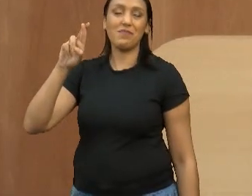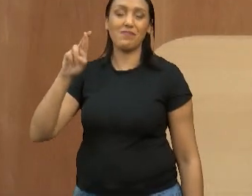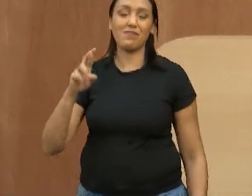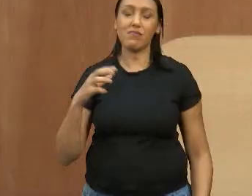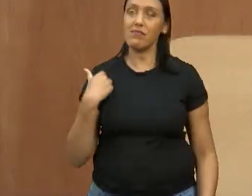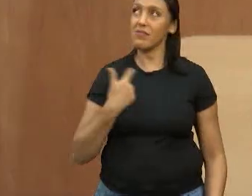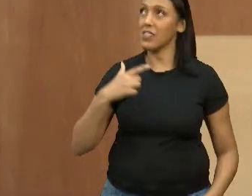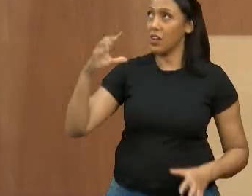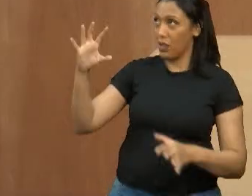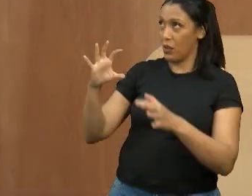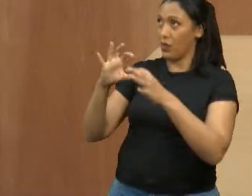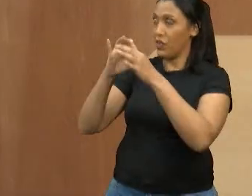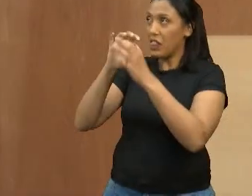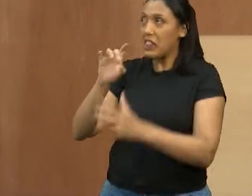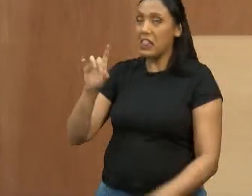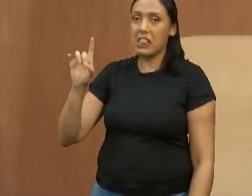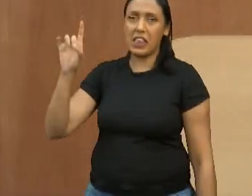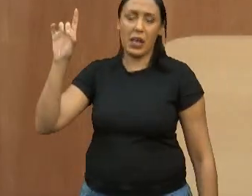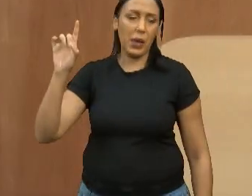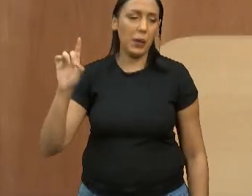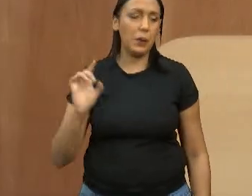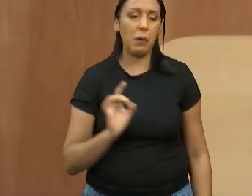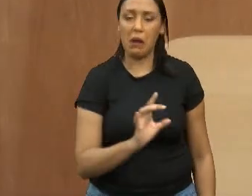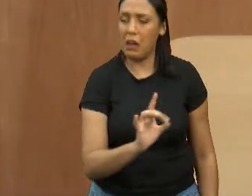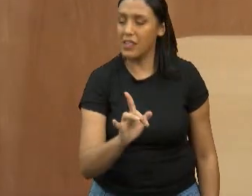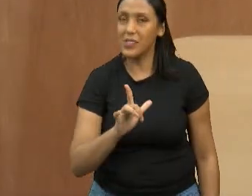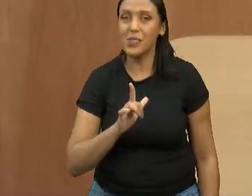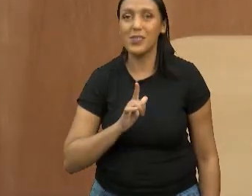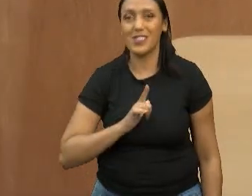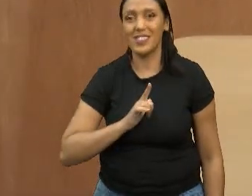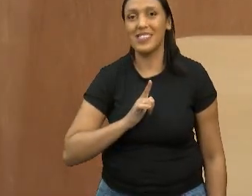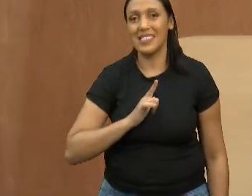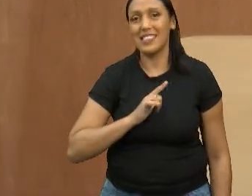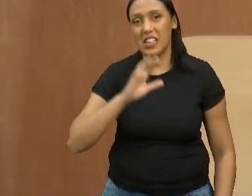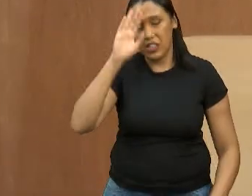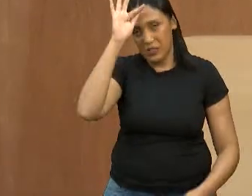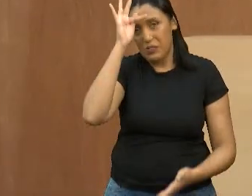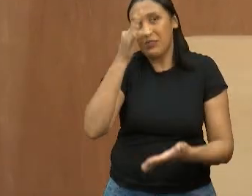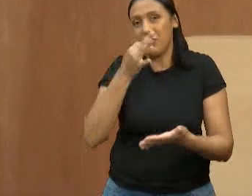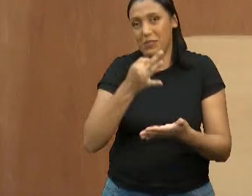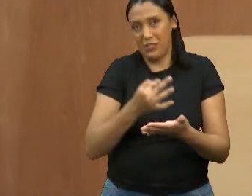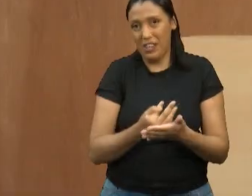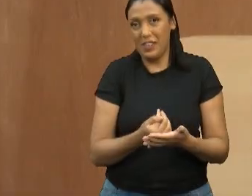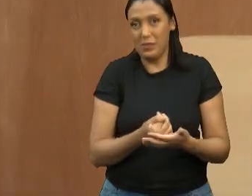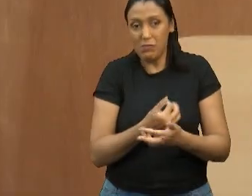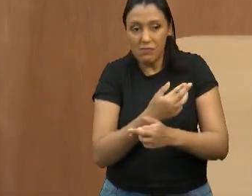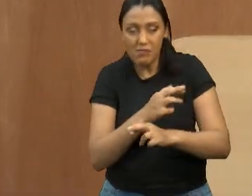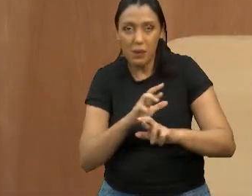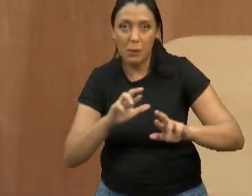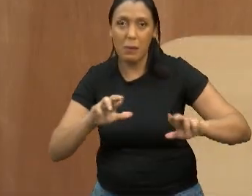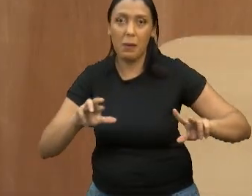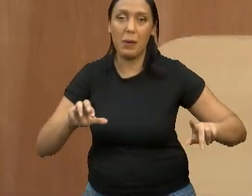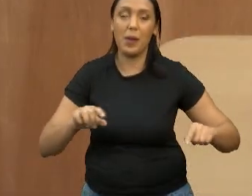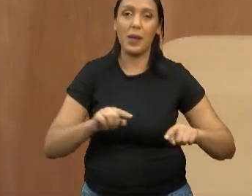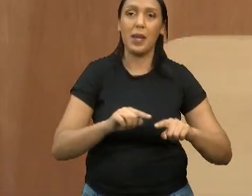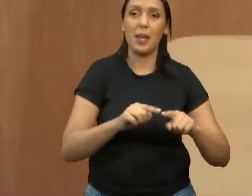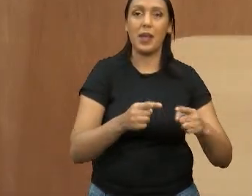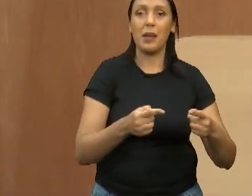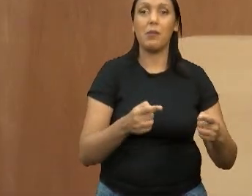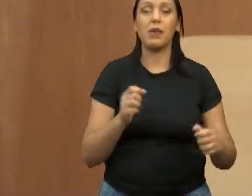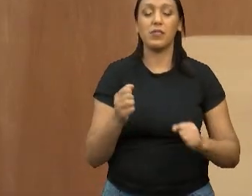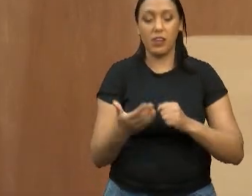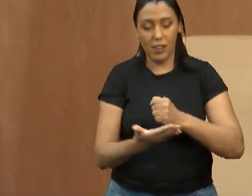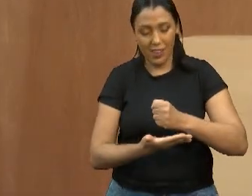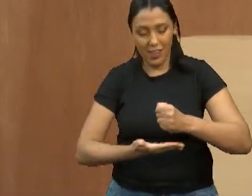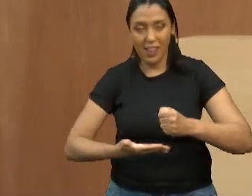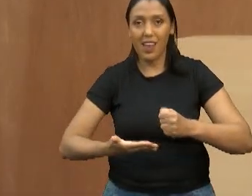Deus, às nossas crenças, à nossa plena existência num lugar como esse. E esse é